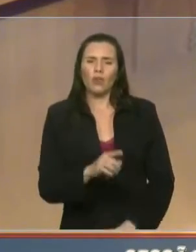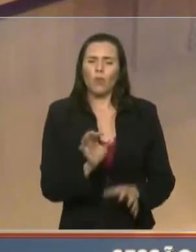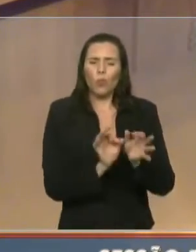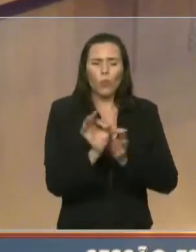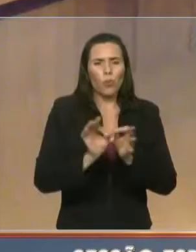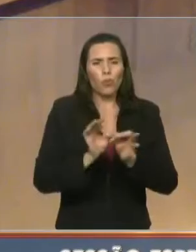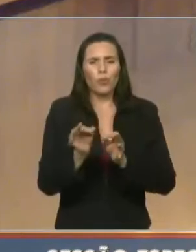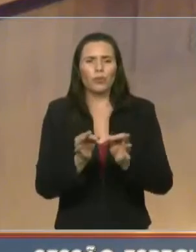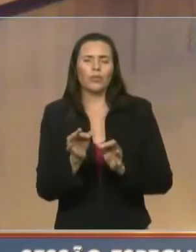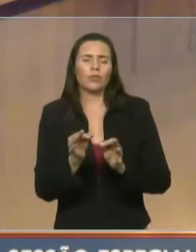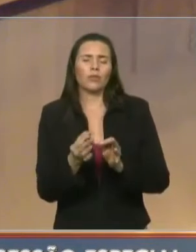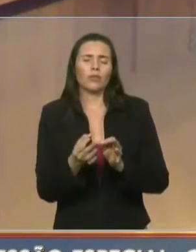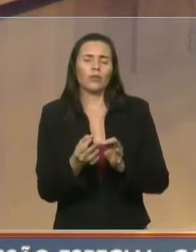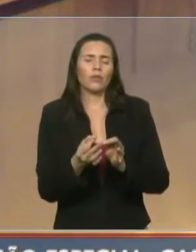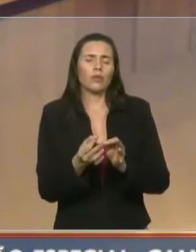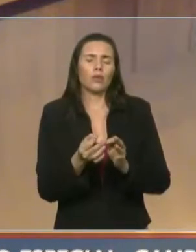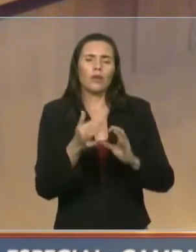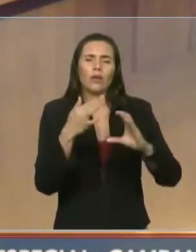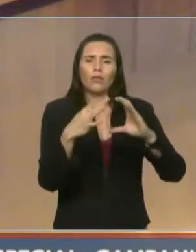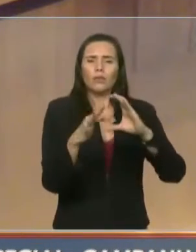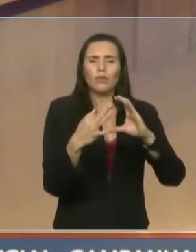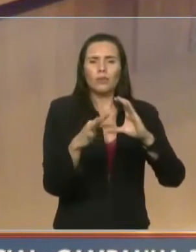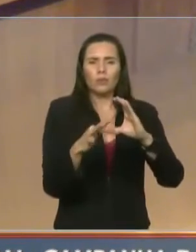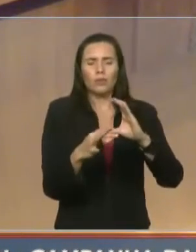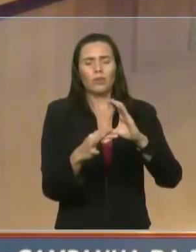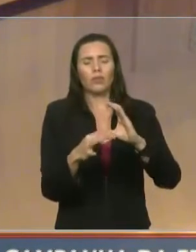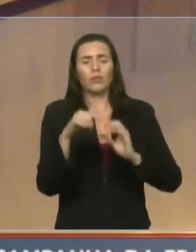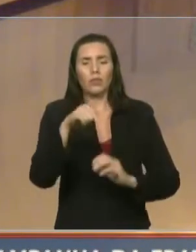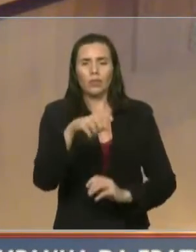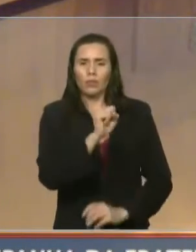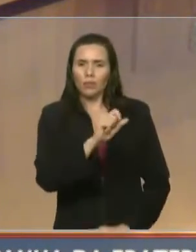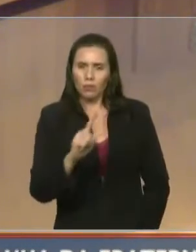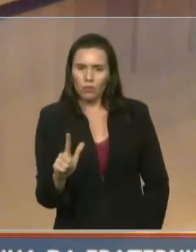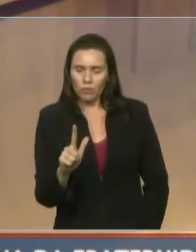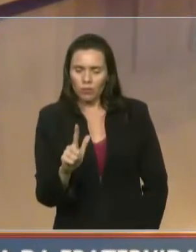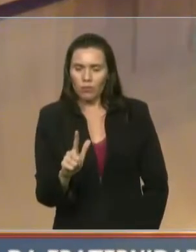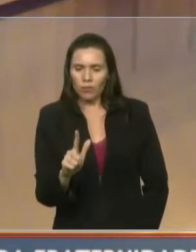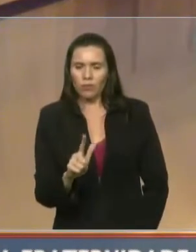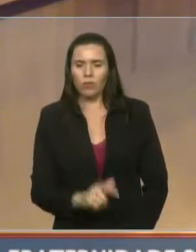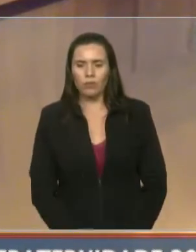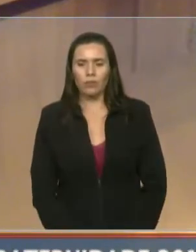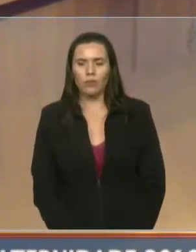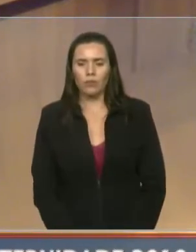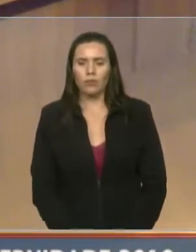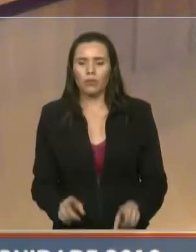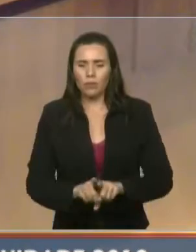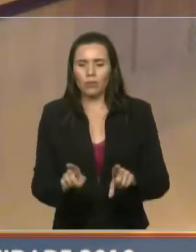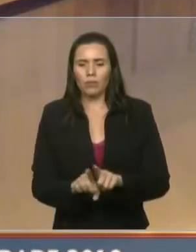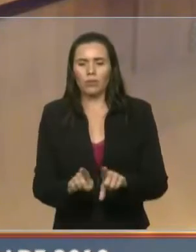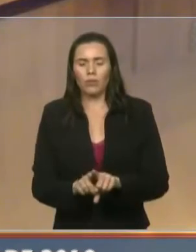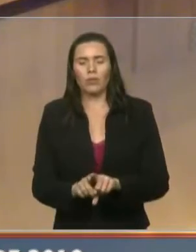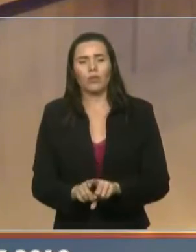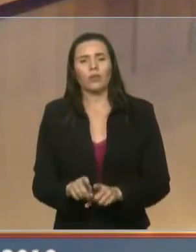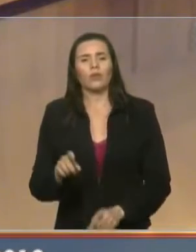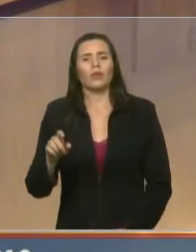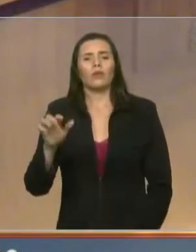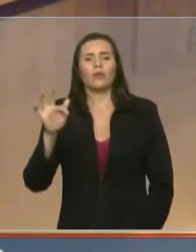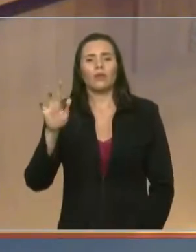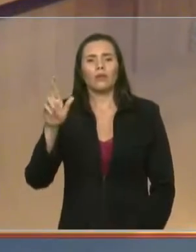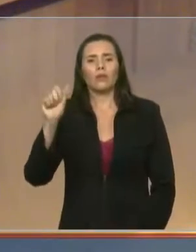nossa igreja na Arquidiocese de São Luís. Cumprimentar o excelentíssimo senhor Francisco